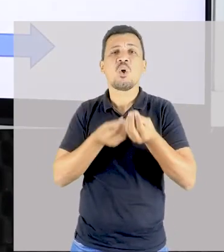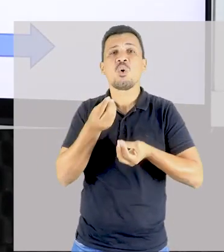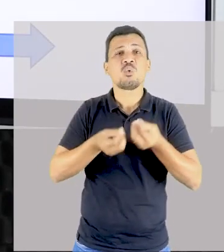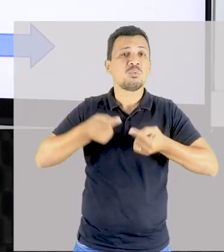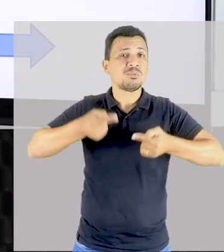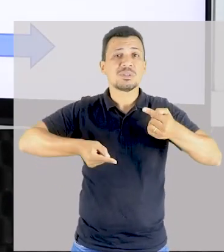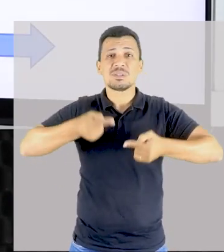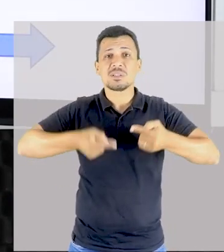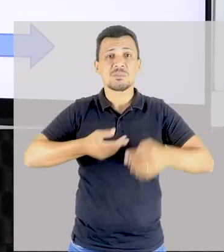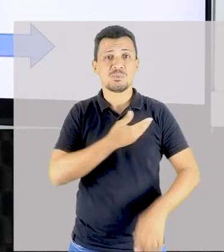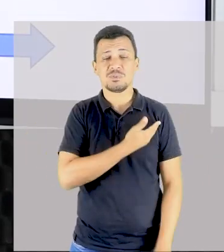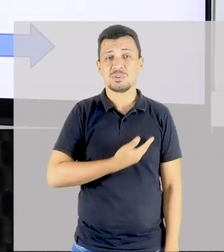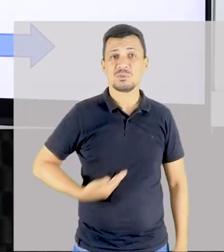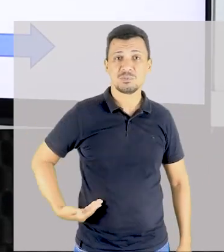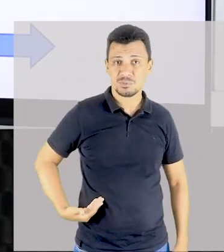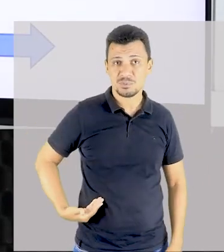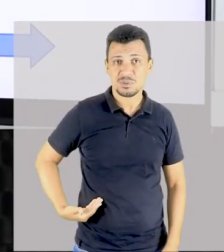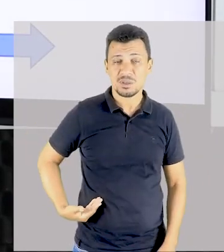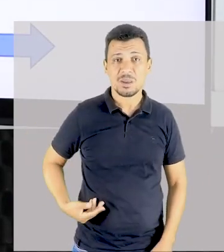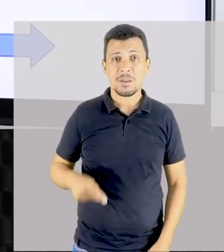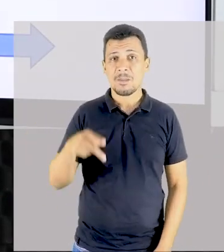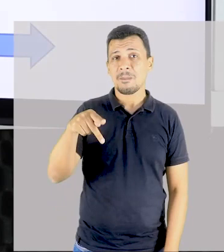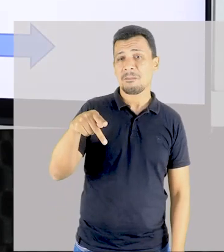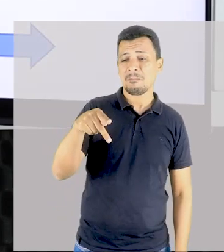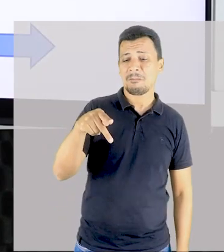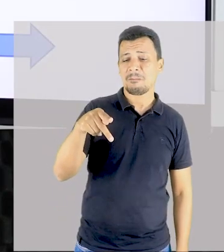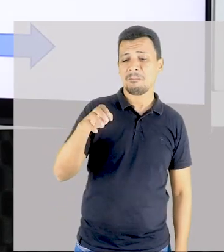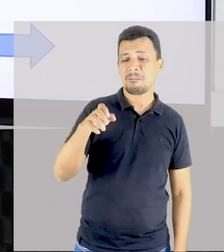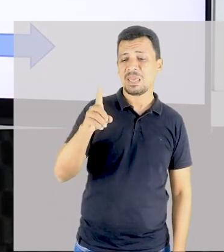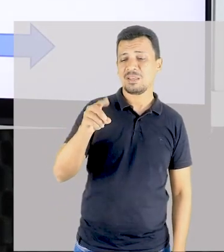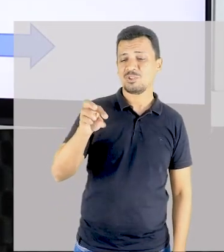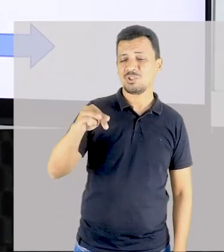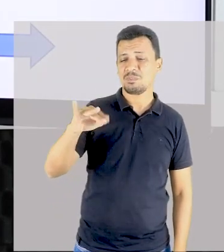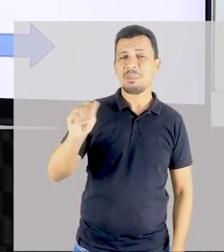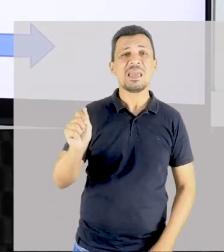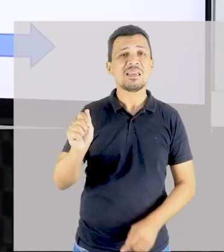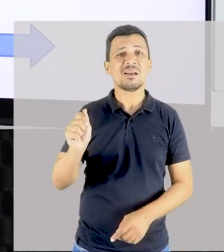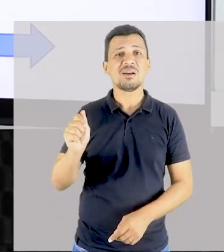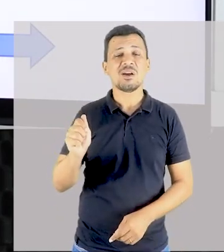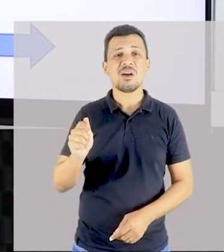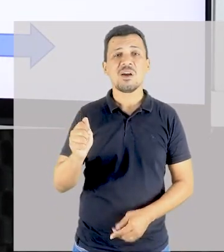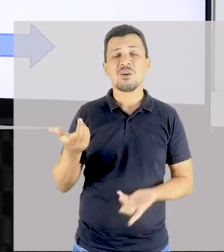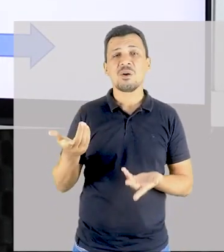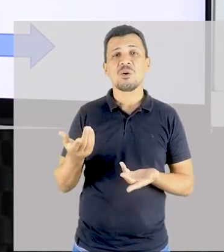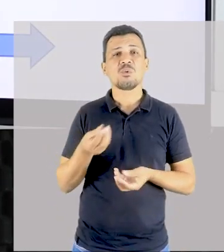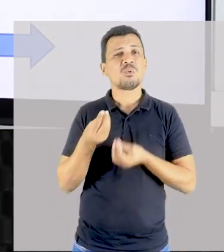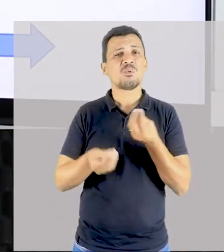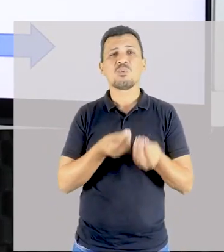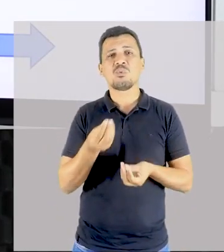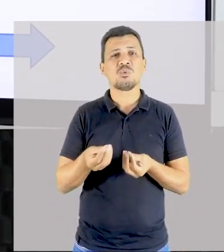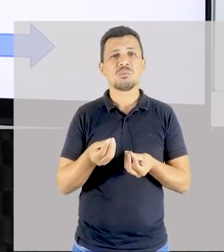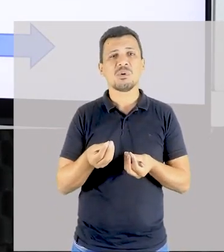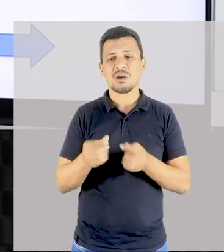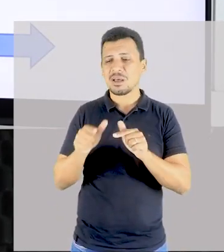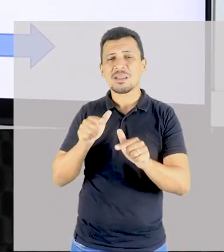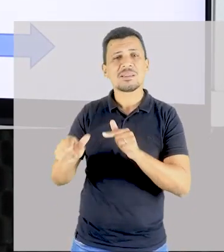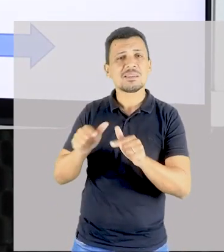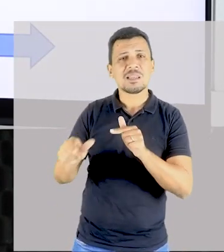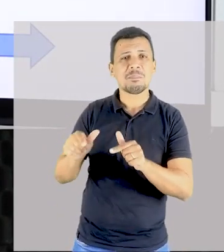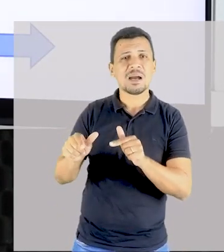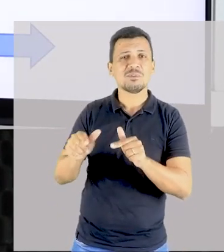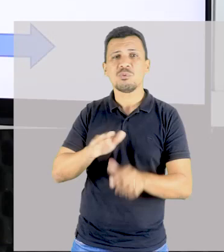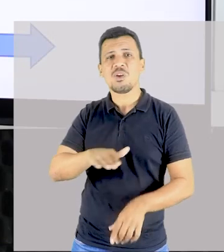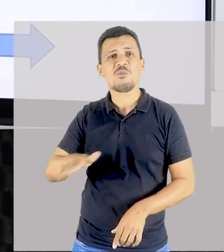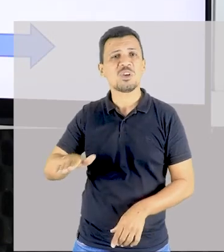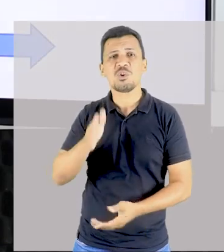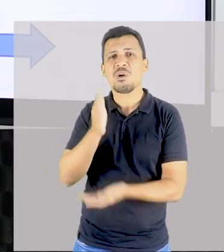citou como o programa pé de meia o bolsa família o programa de erradicação do trabalho infantil como é que isso